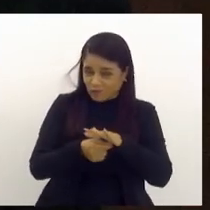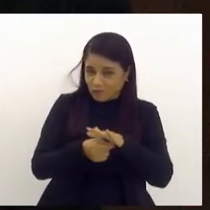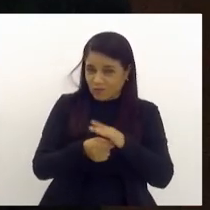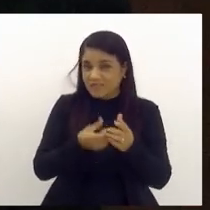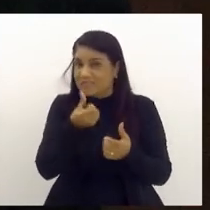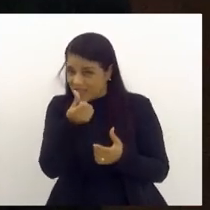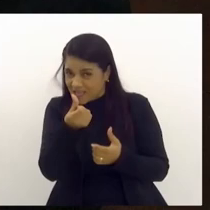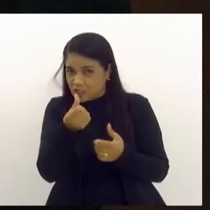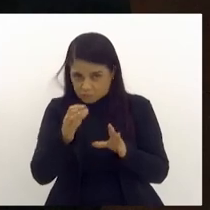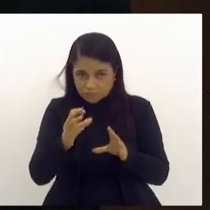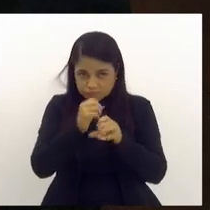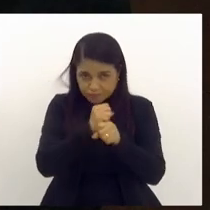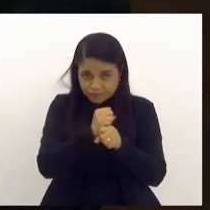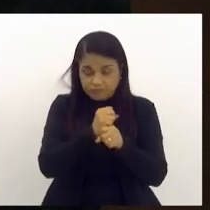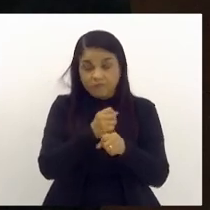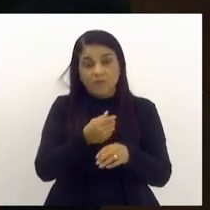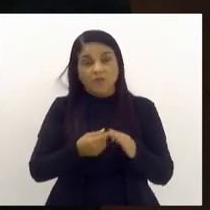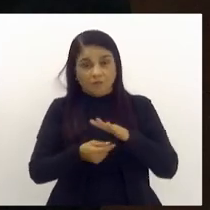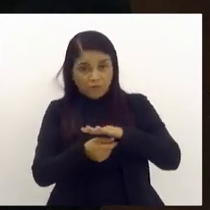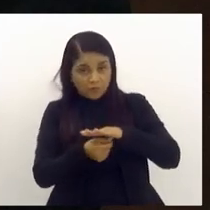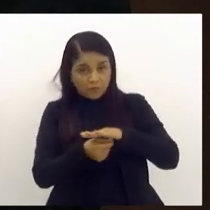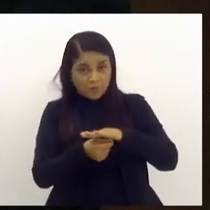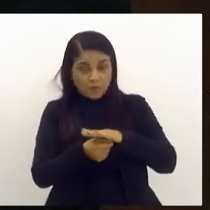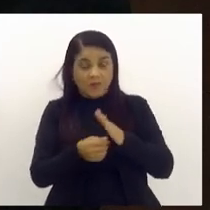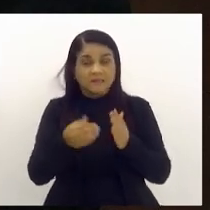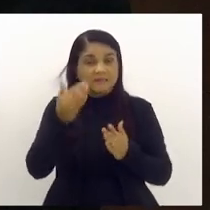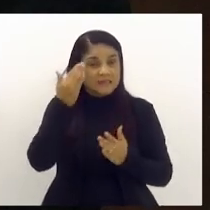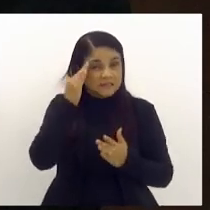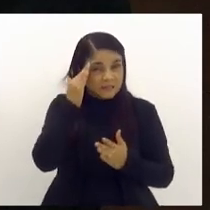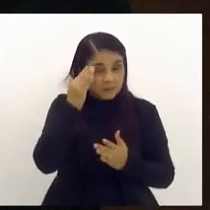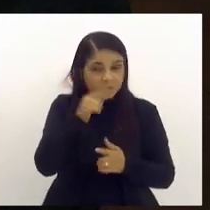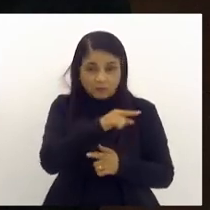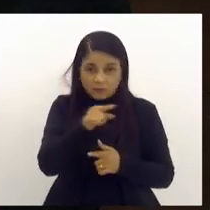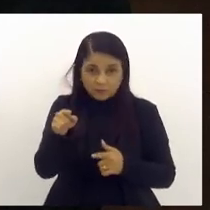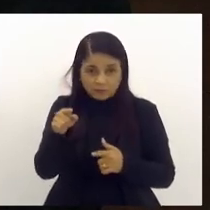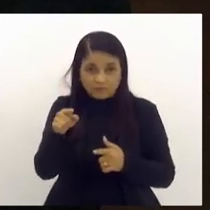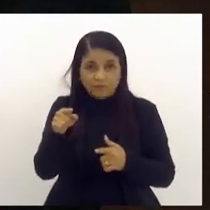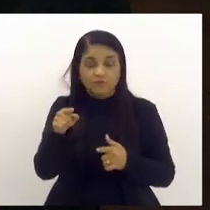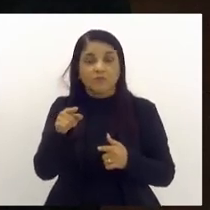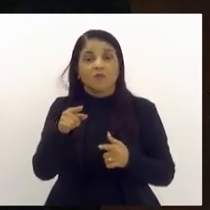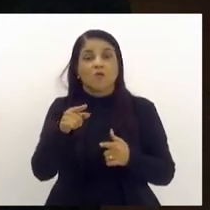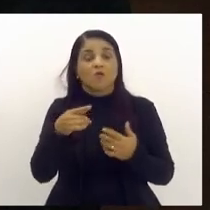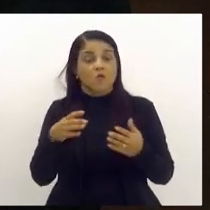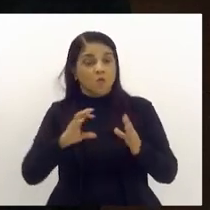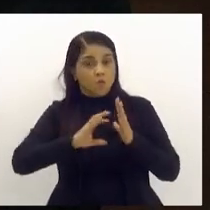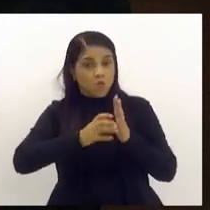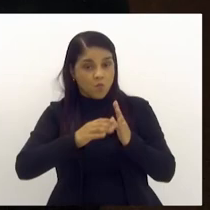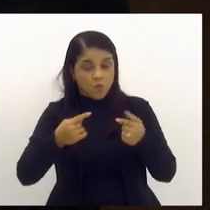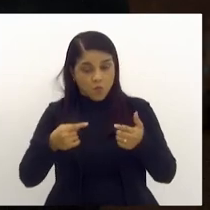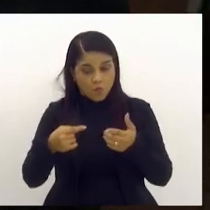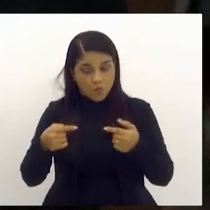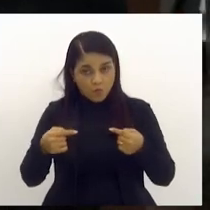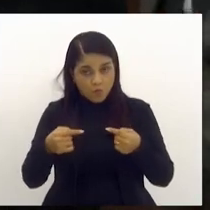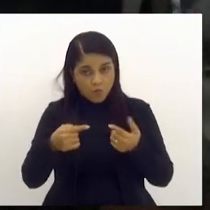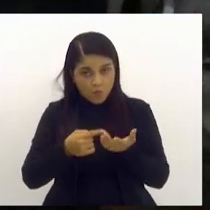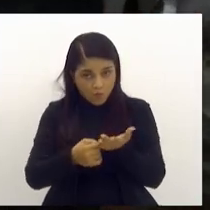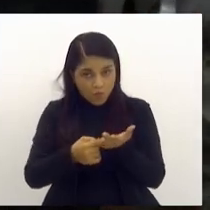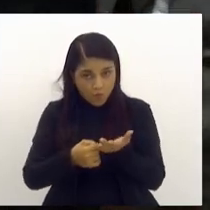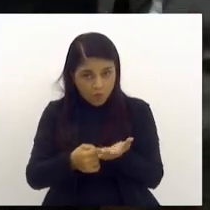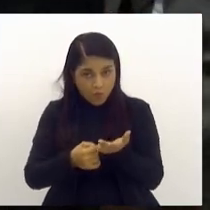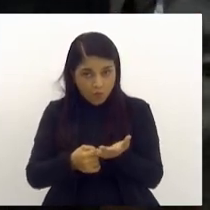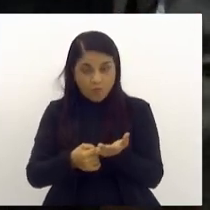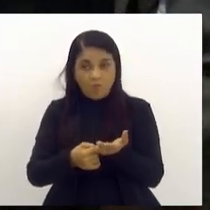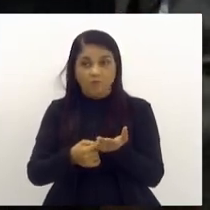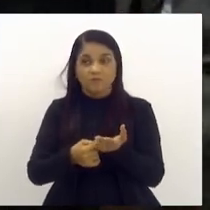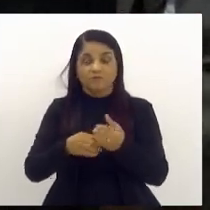Seis fundos, no entendimento maior, para que a oposição ficasse contemplada neste acordo, a gente incluiu os